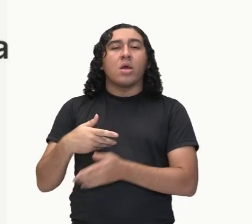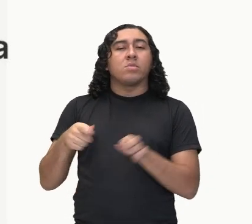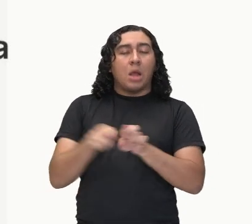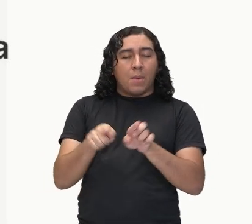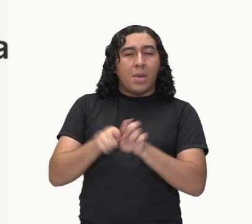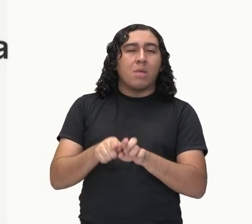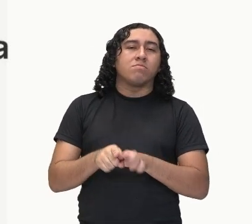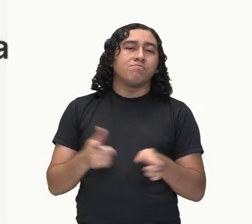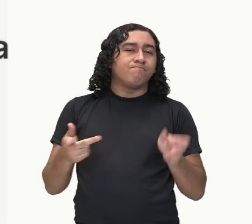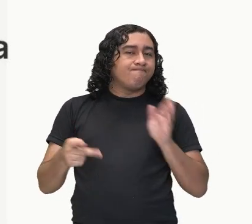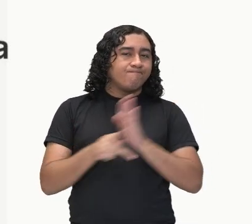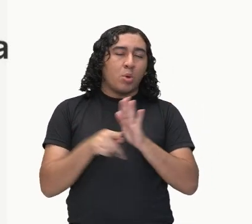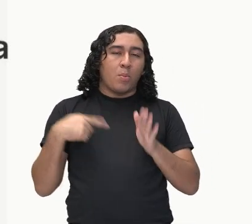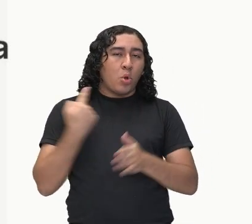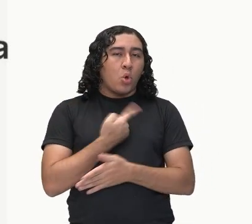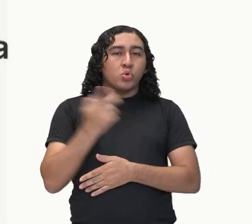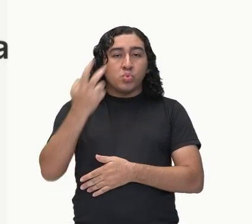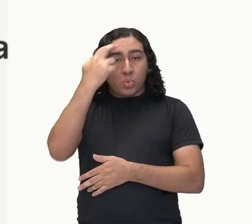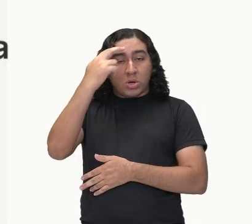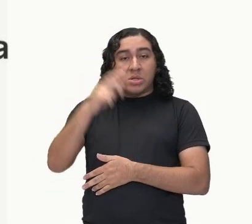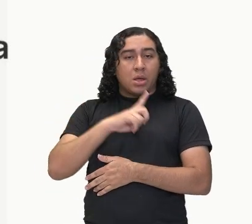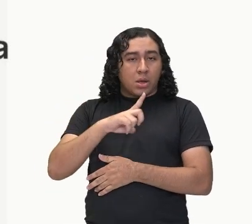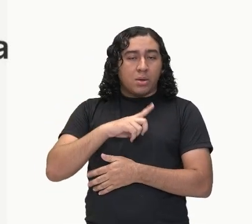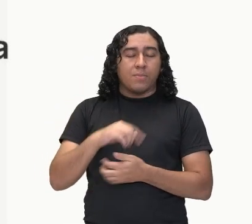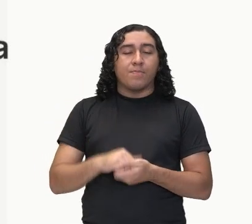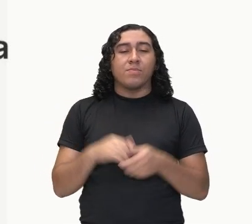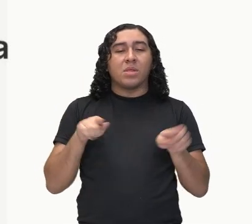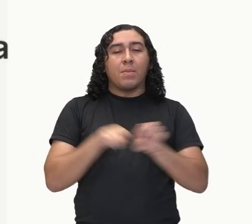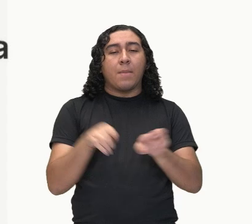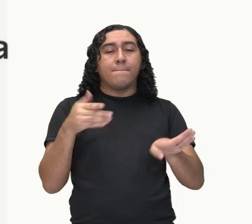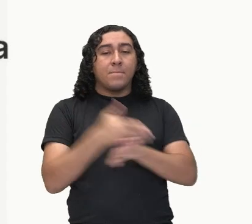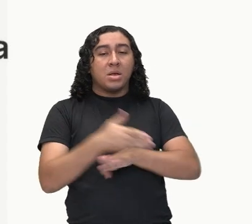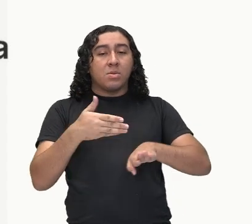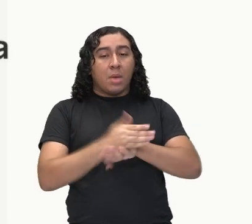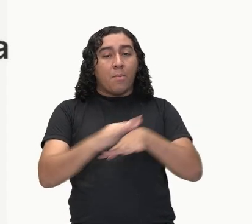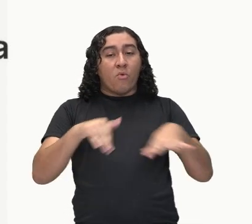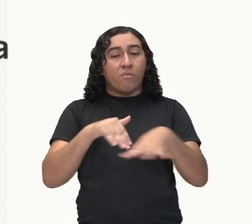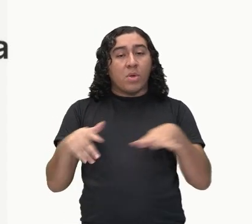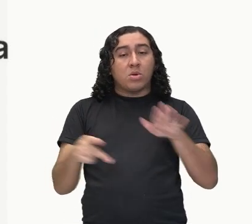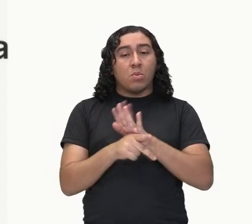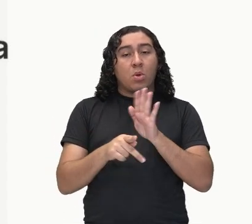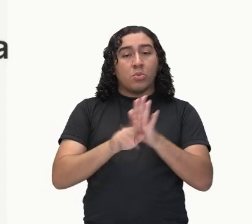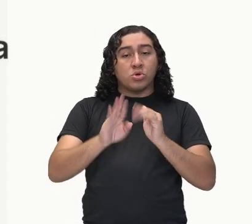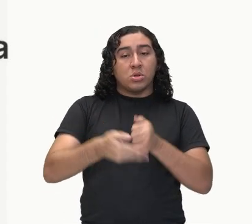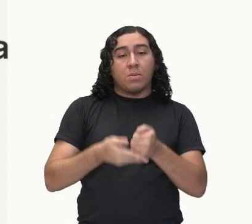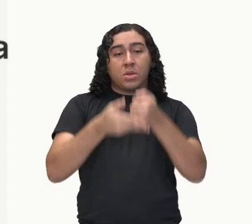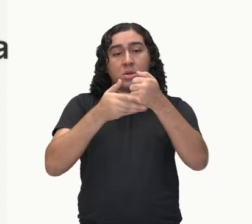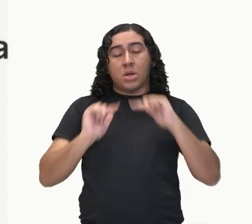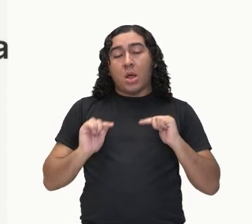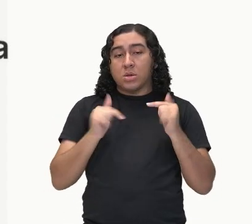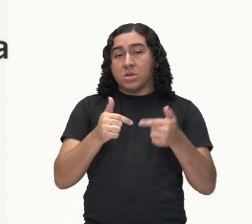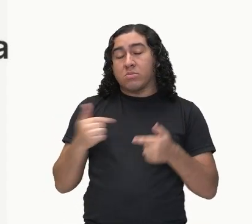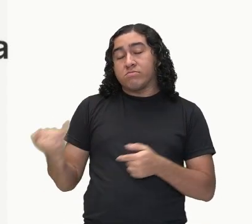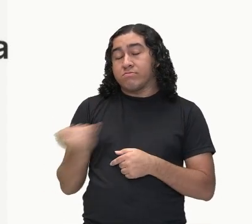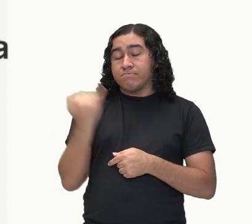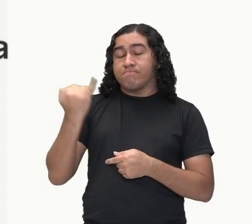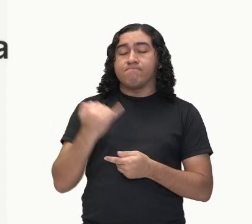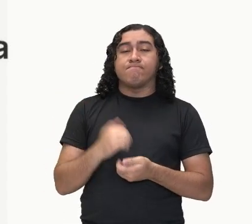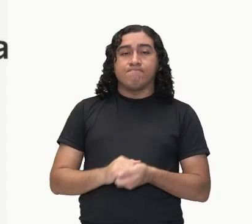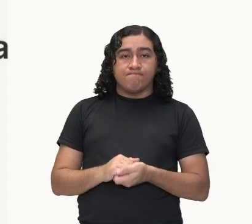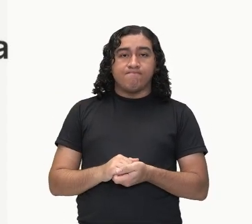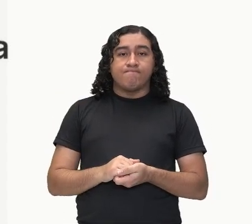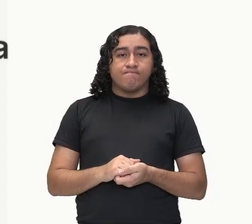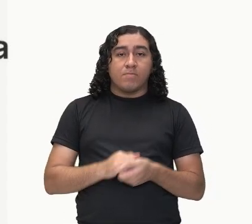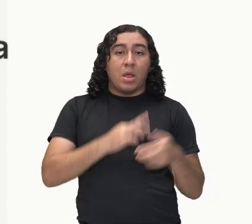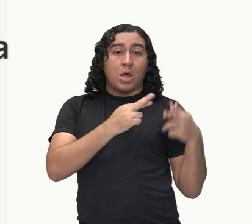por exemplo, na nossa cultura, e participar de movimentos pela sustentabilidade das ações essenciais. Esse é um papel